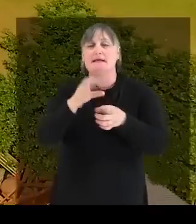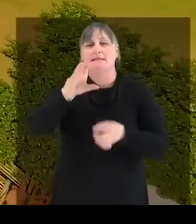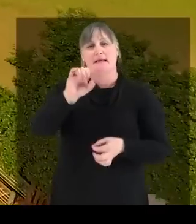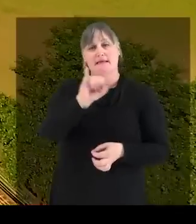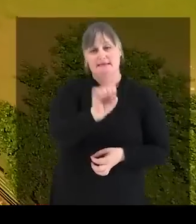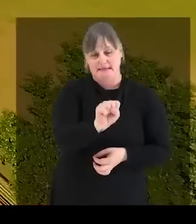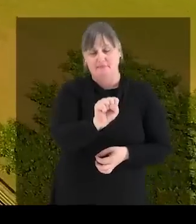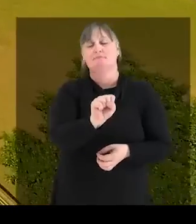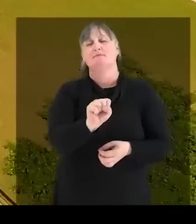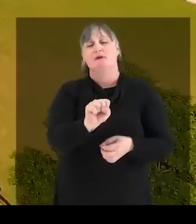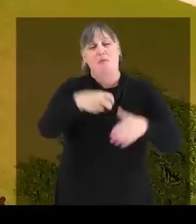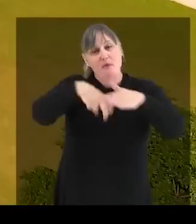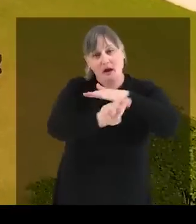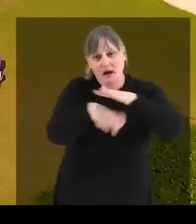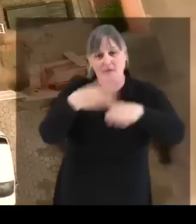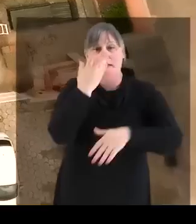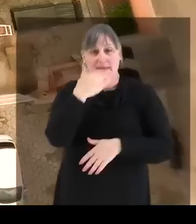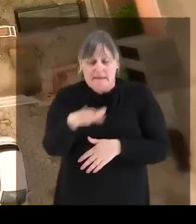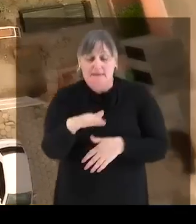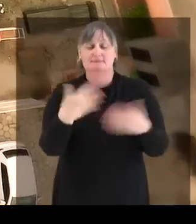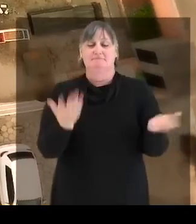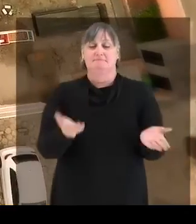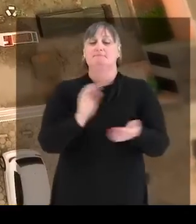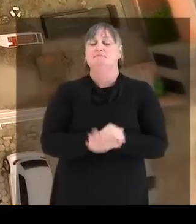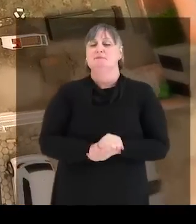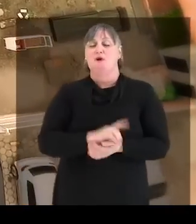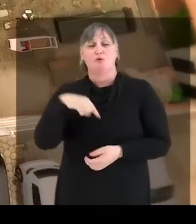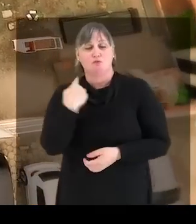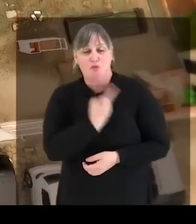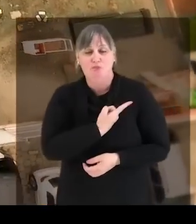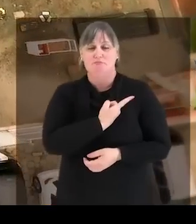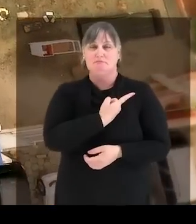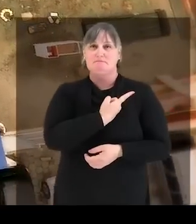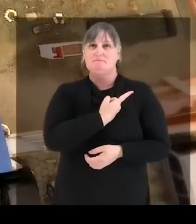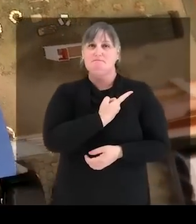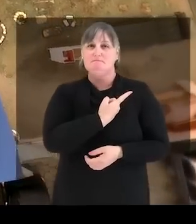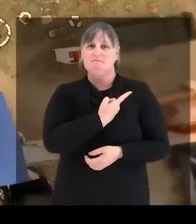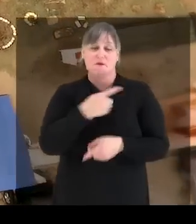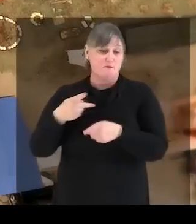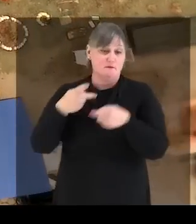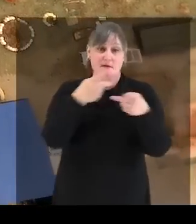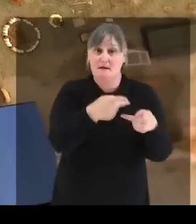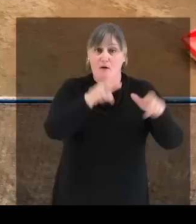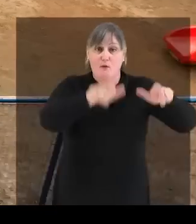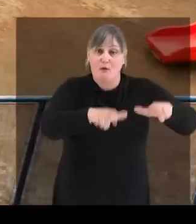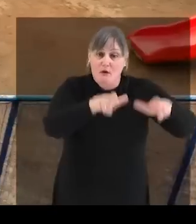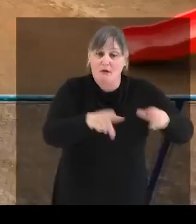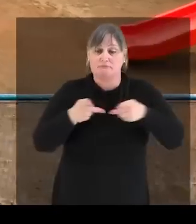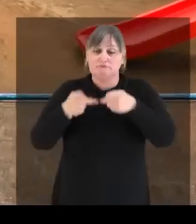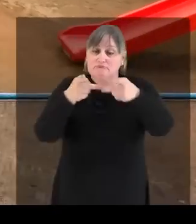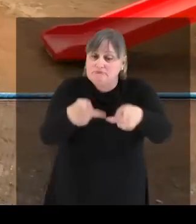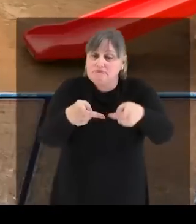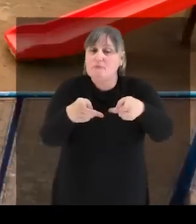para parques infantis. E então, nós partimos para uma visita nas unidades para a gente